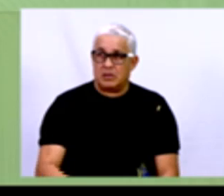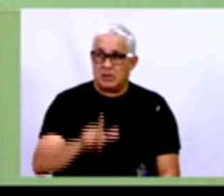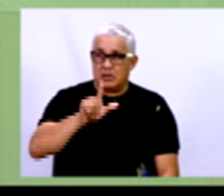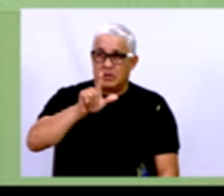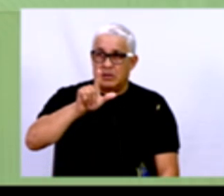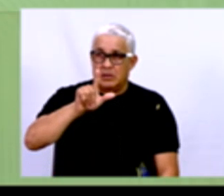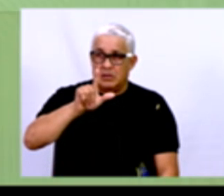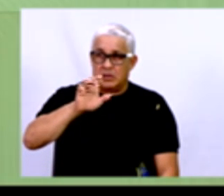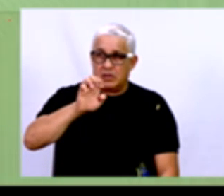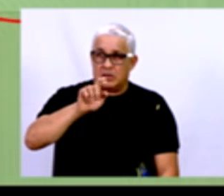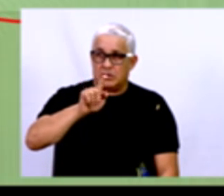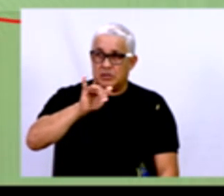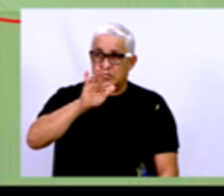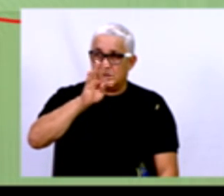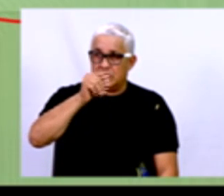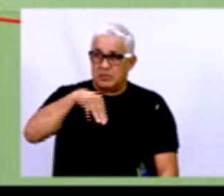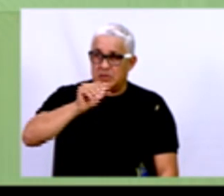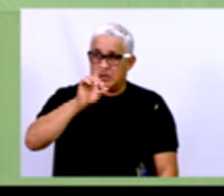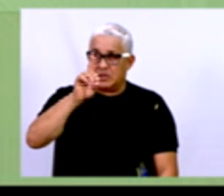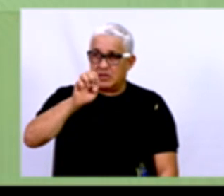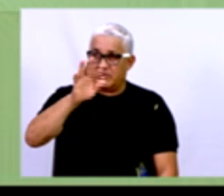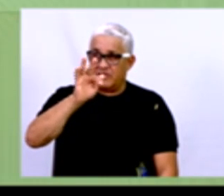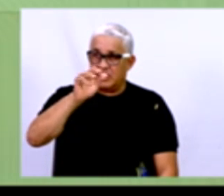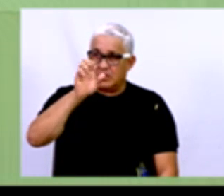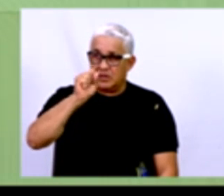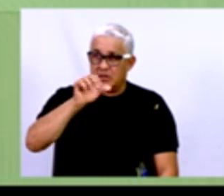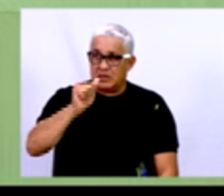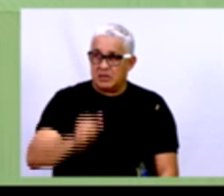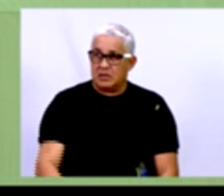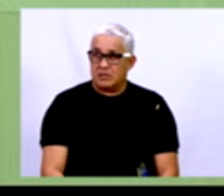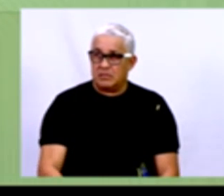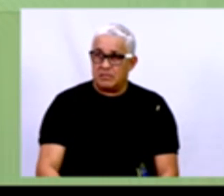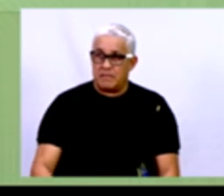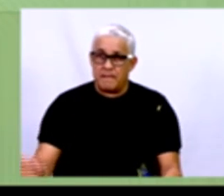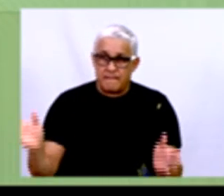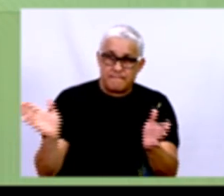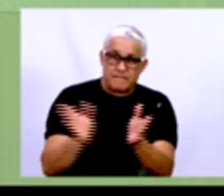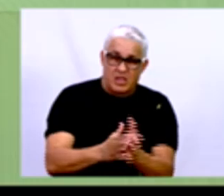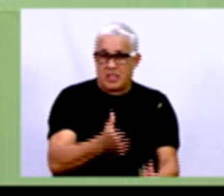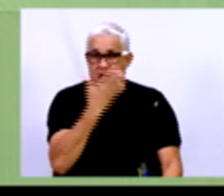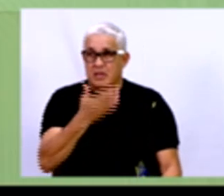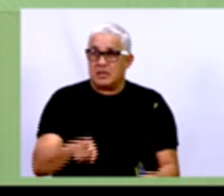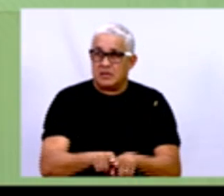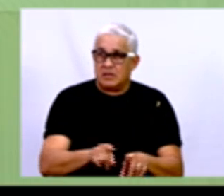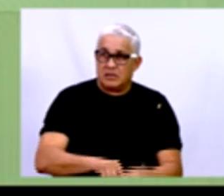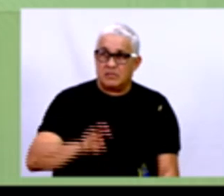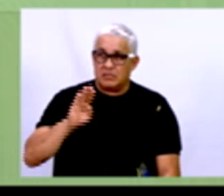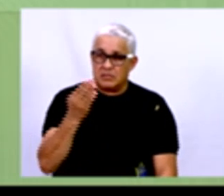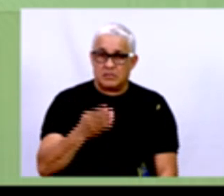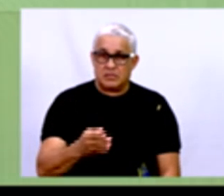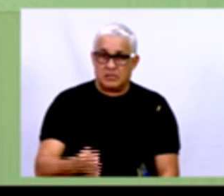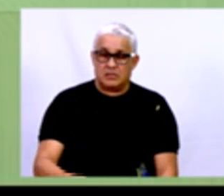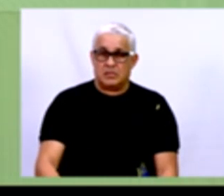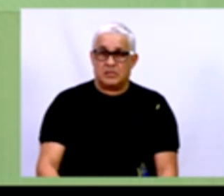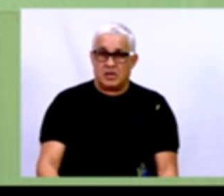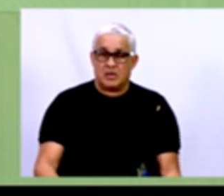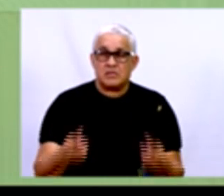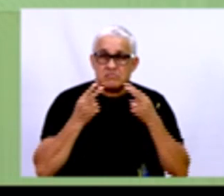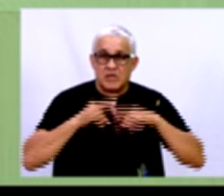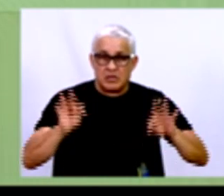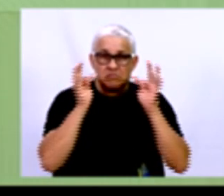Nomeação à autoria, vou caguetar todo mundo. Falso testemunho, fala